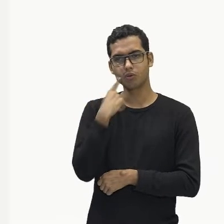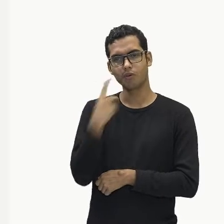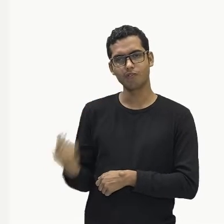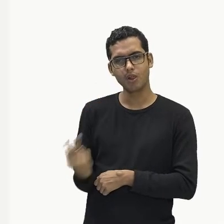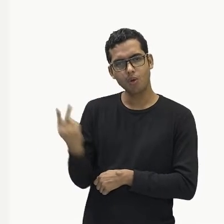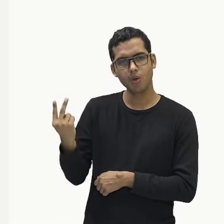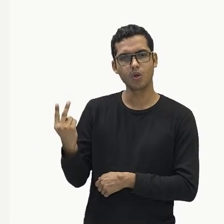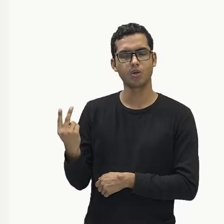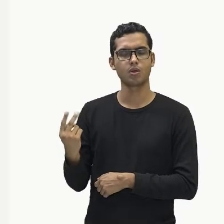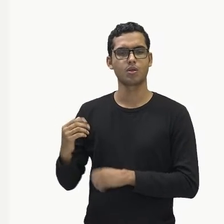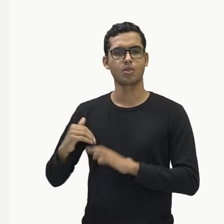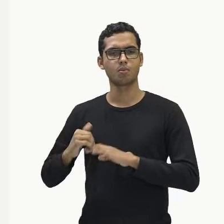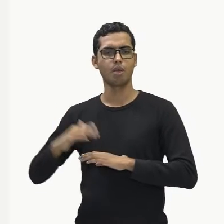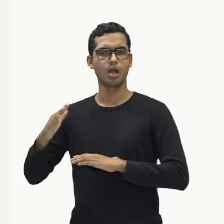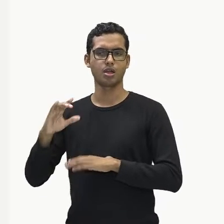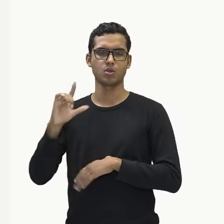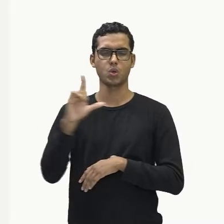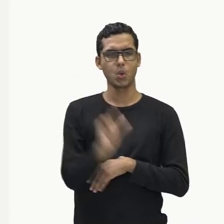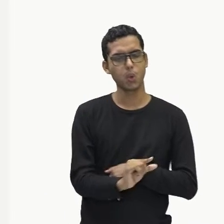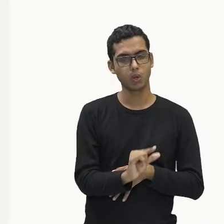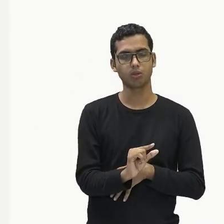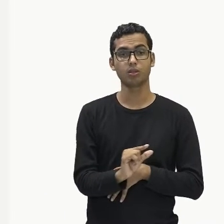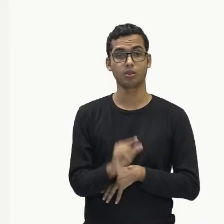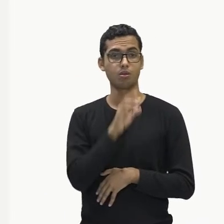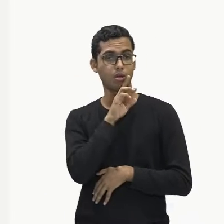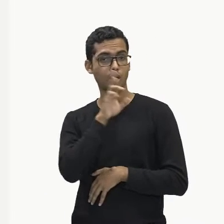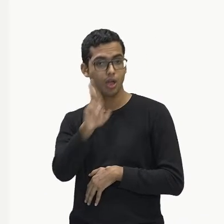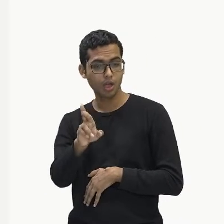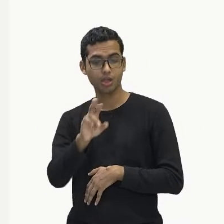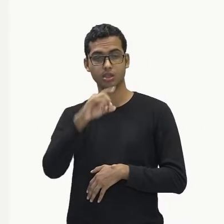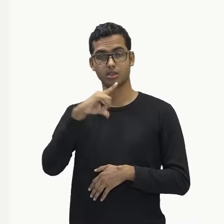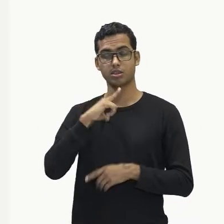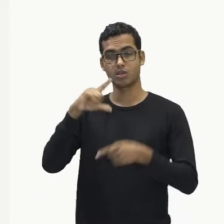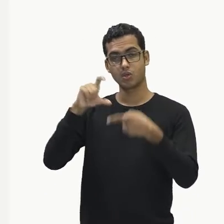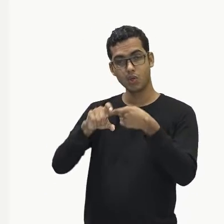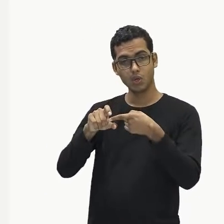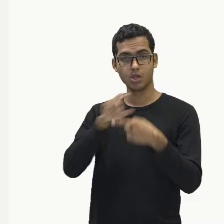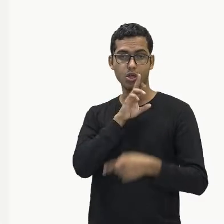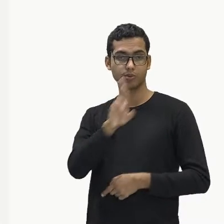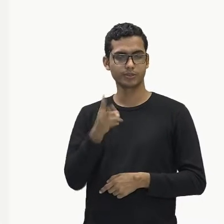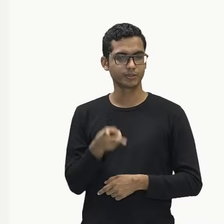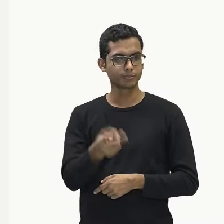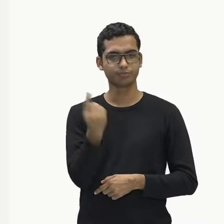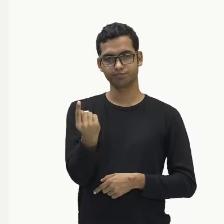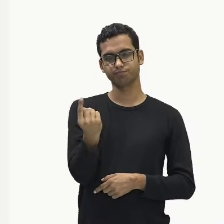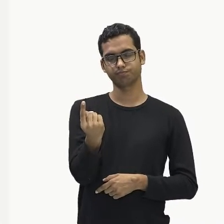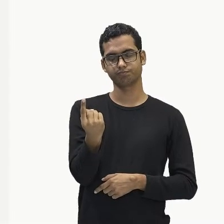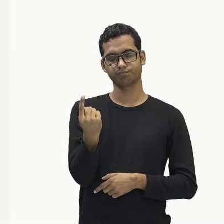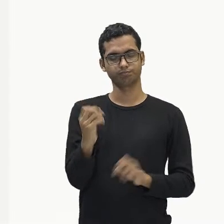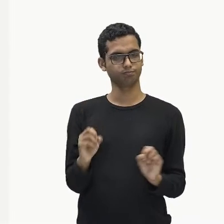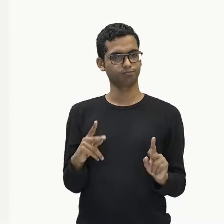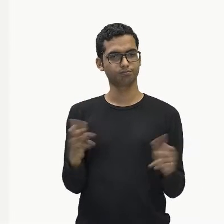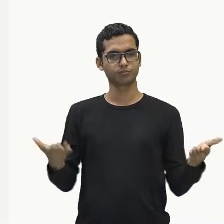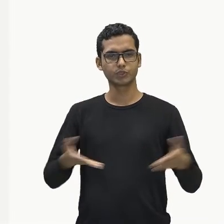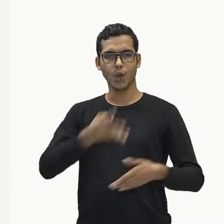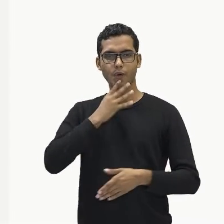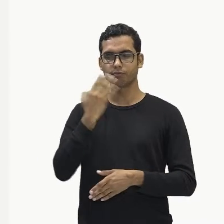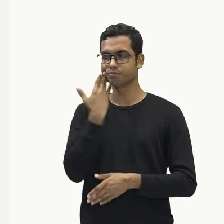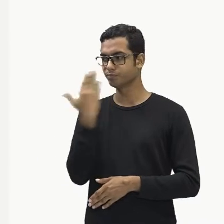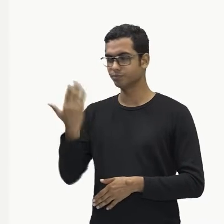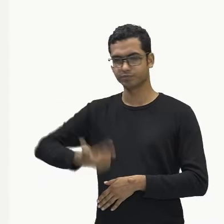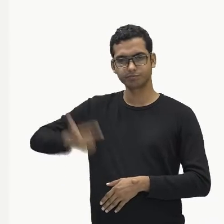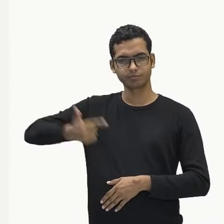mesmo uma fração, o resultado sempre vai dar 1. Vamos agora conhecer o segundo